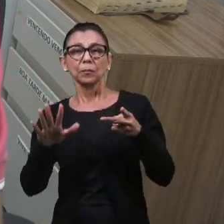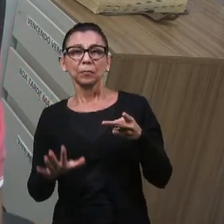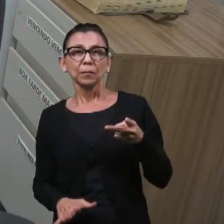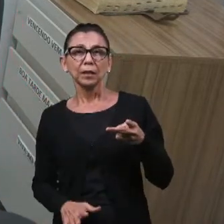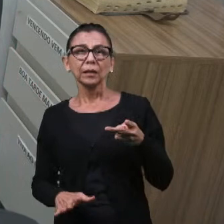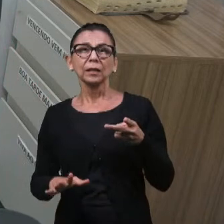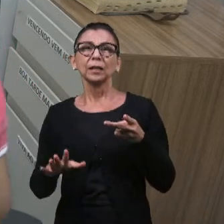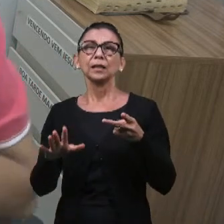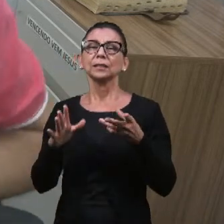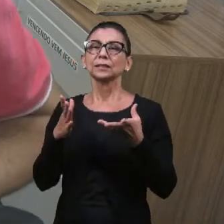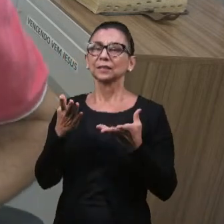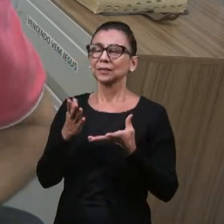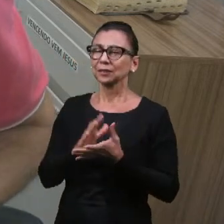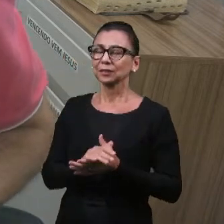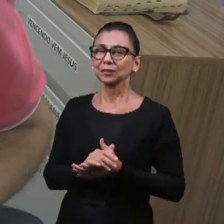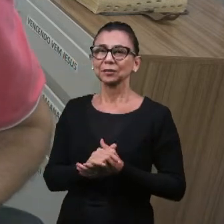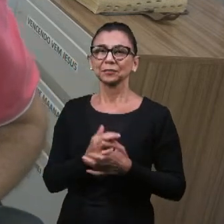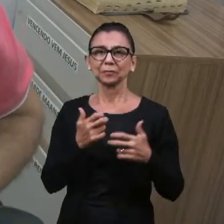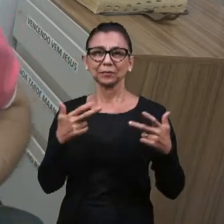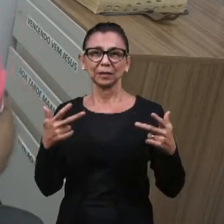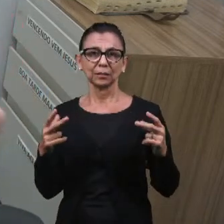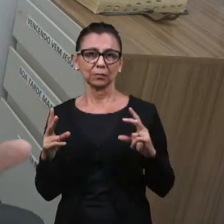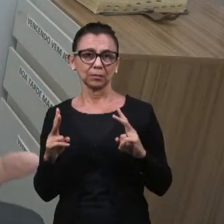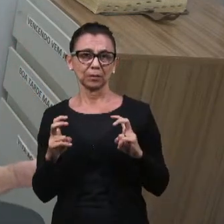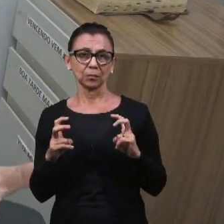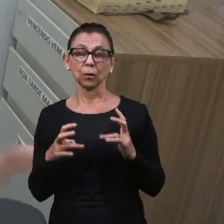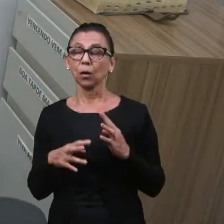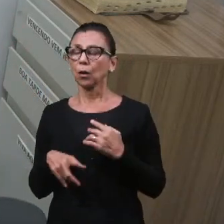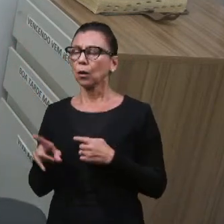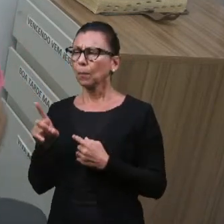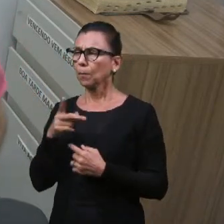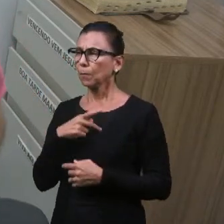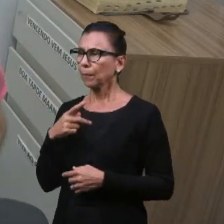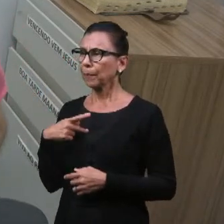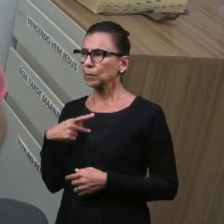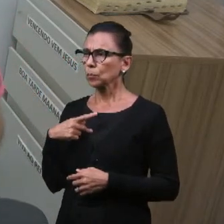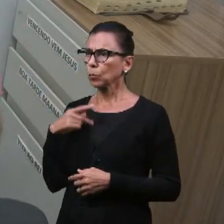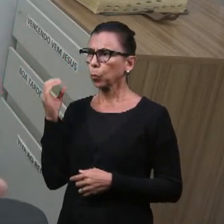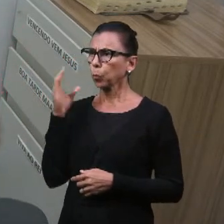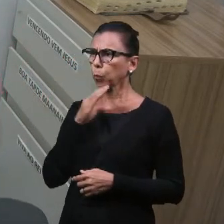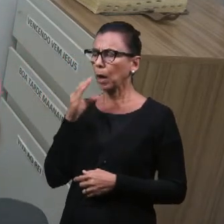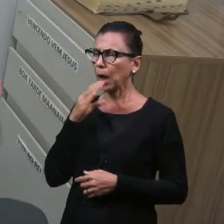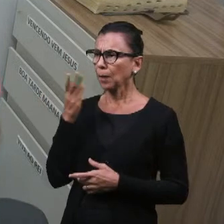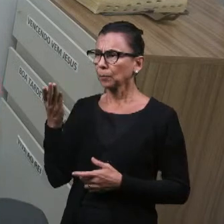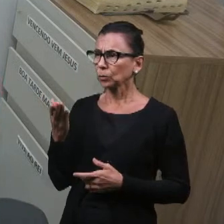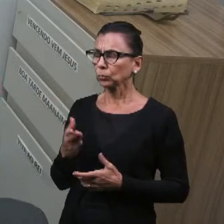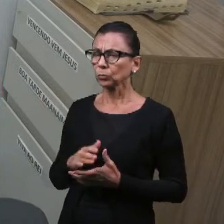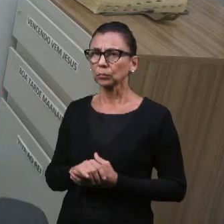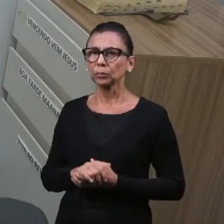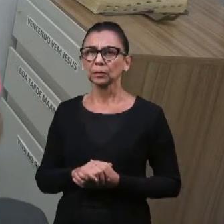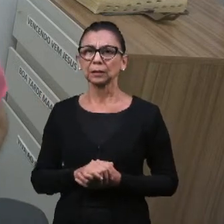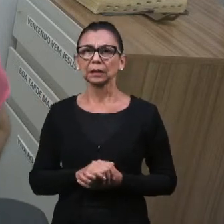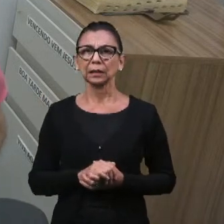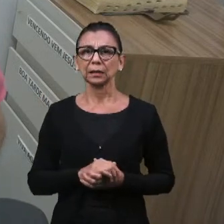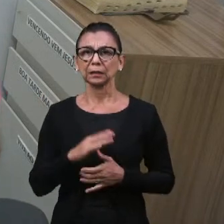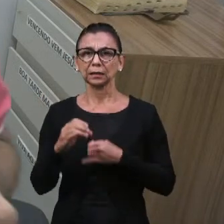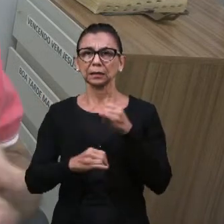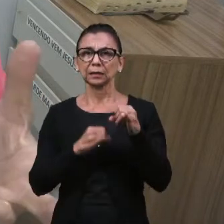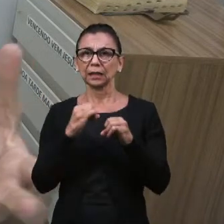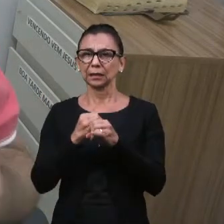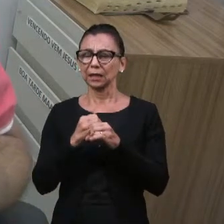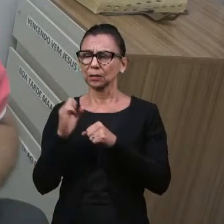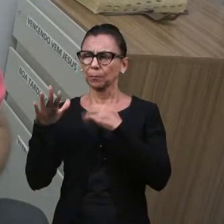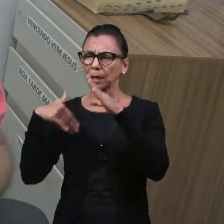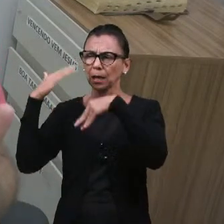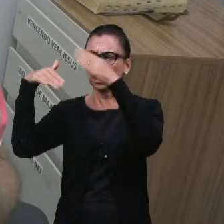coisas. Pastor, essa velocidade da informação hoje, a internet, né? A velocidade, né? Hoje nós